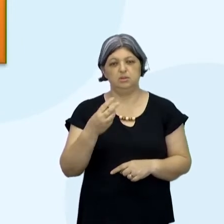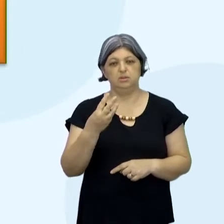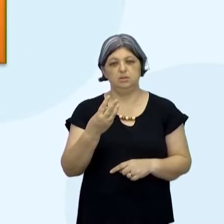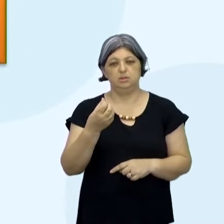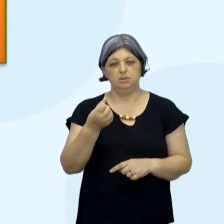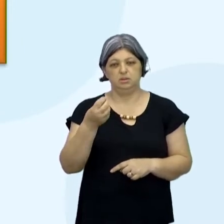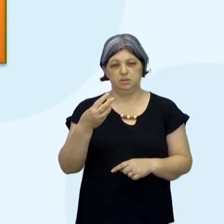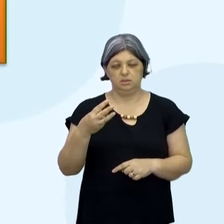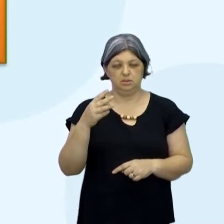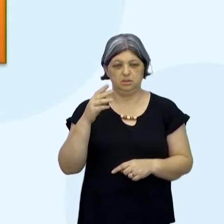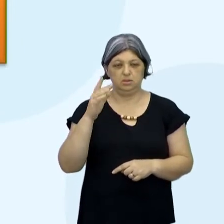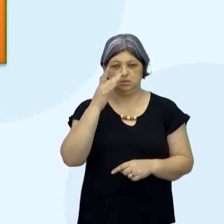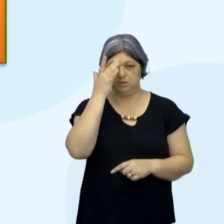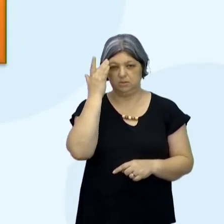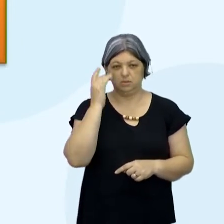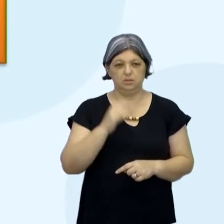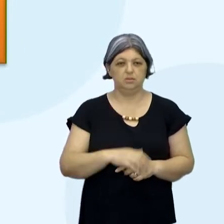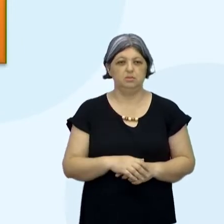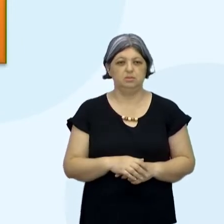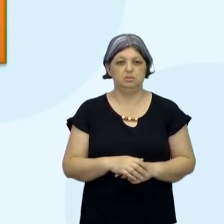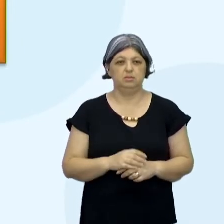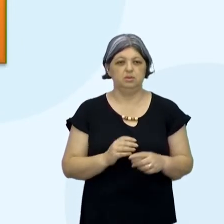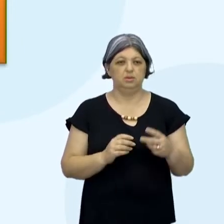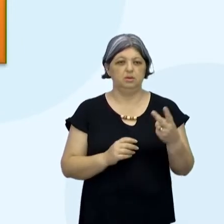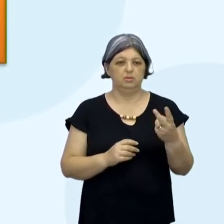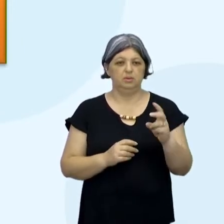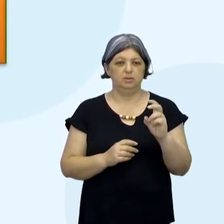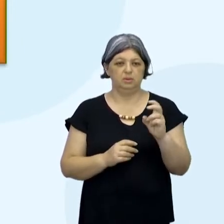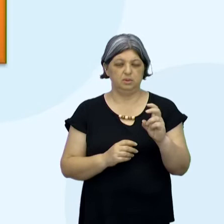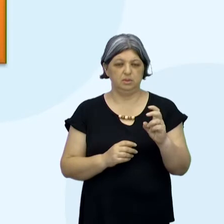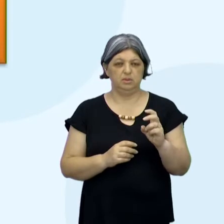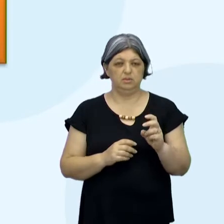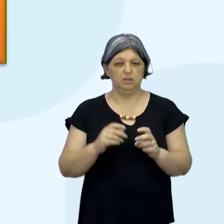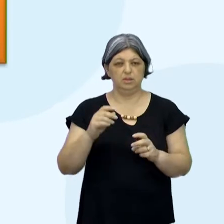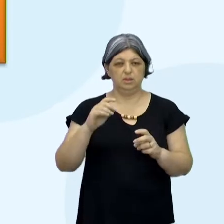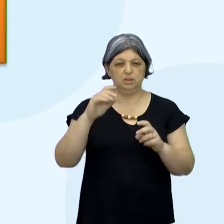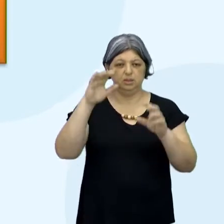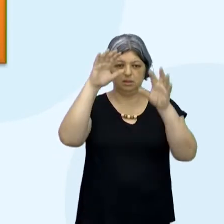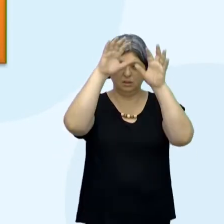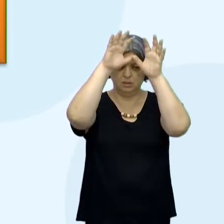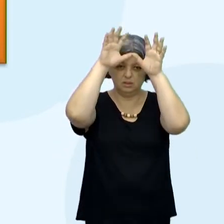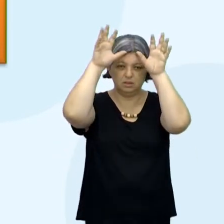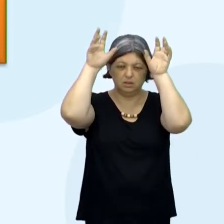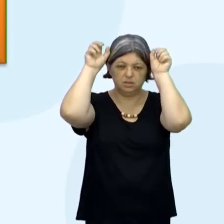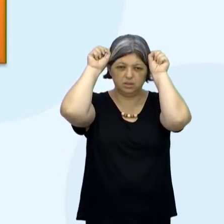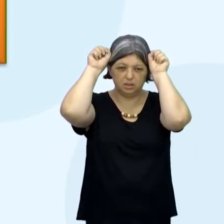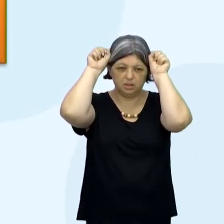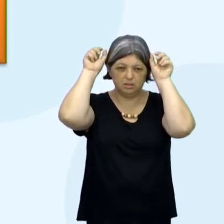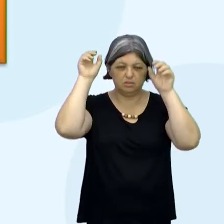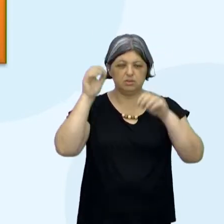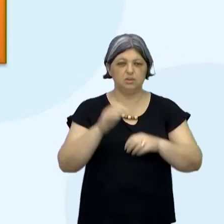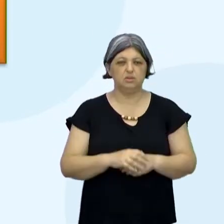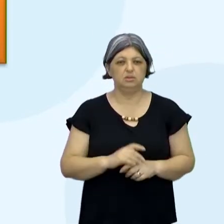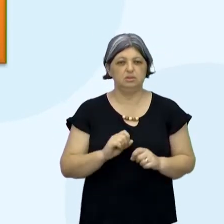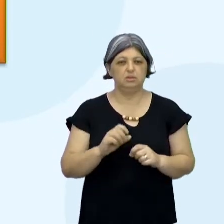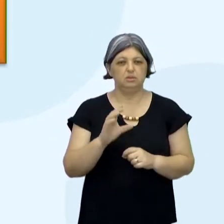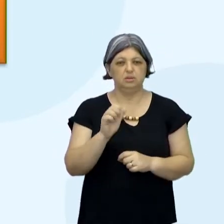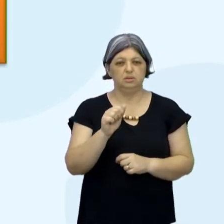1.607.363 habitantes. Em 25º, o Acre, que já sai da casa do milhão aí e